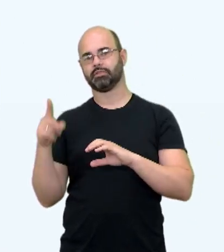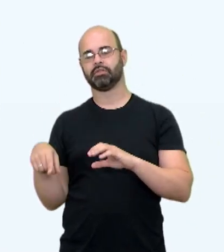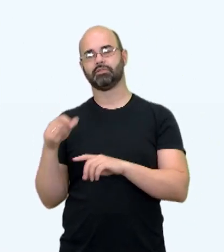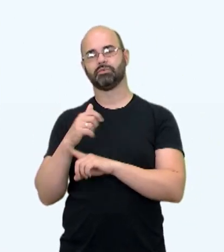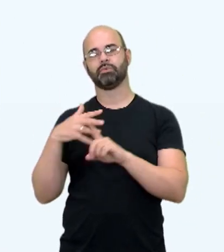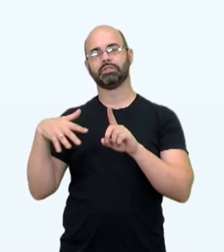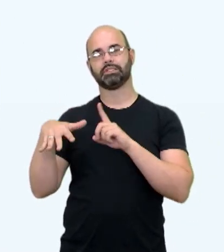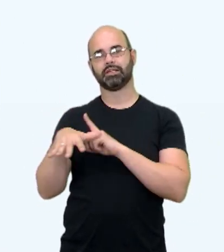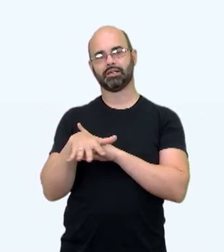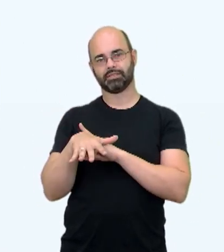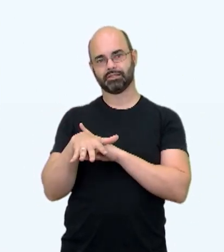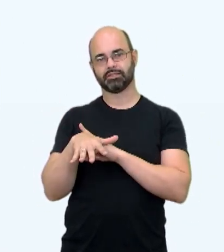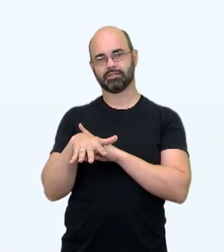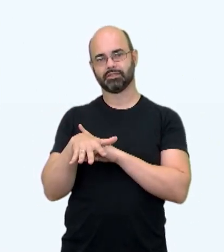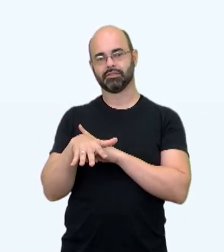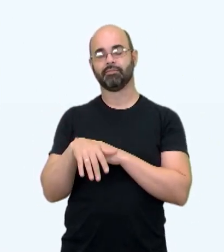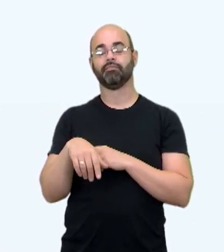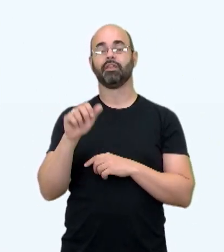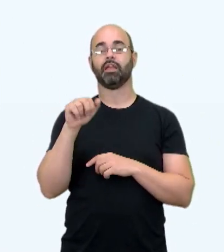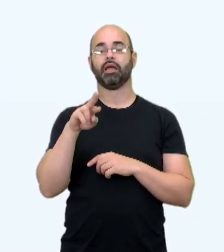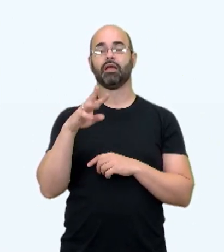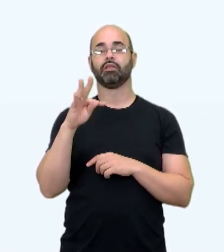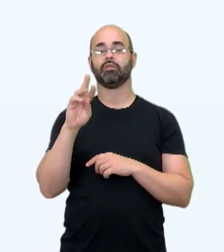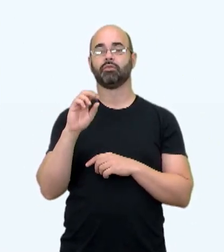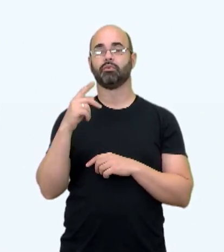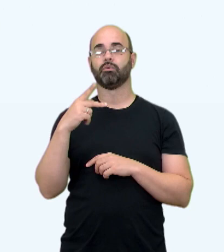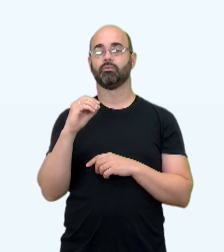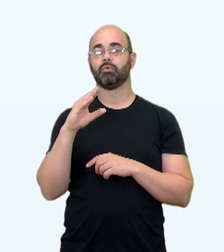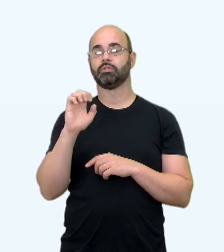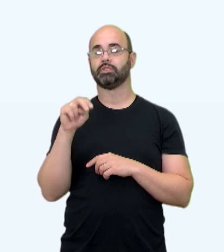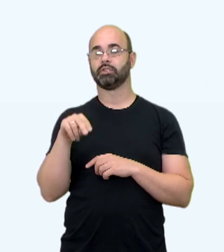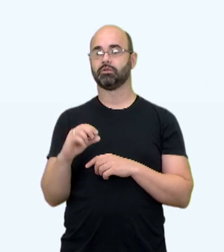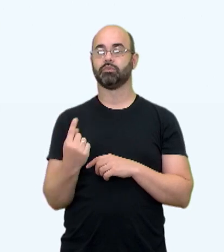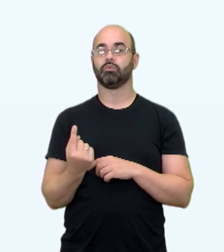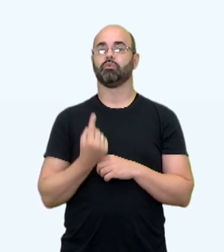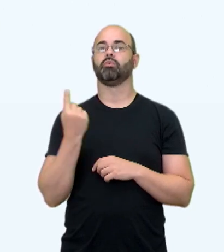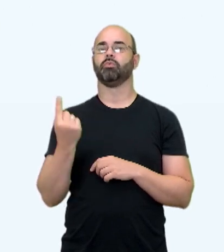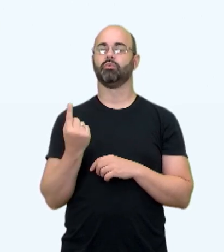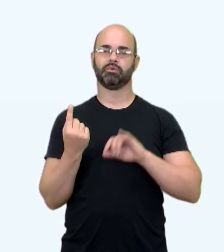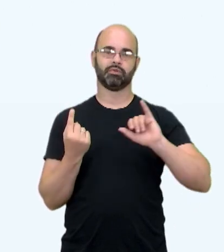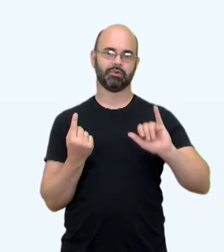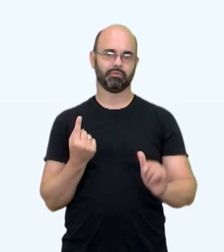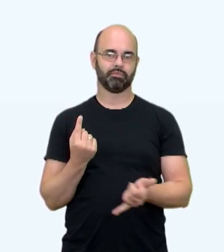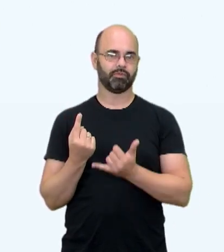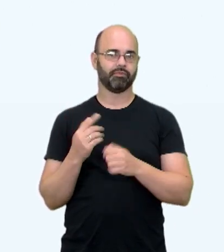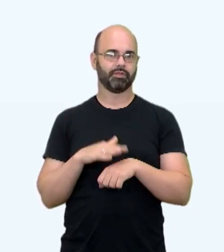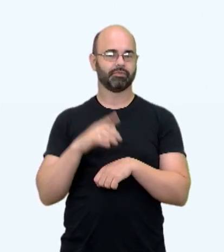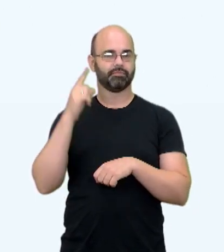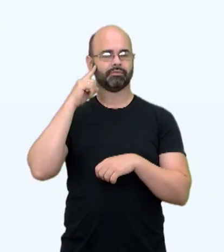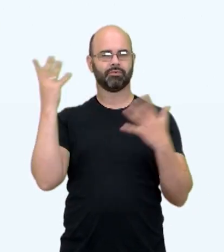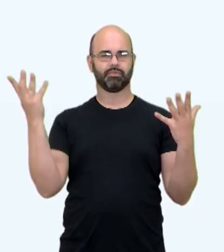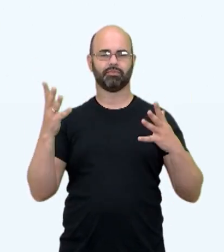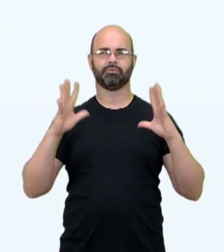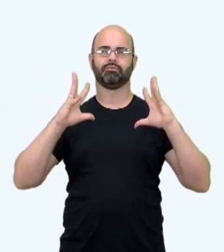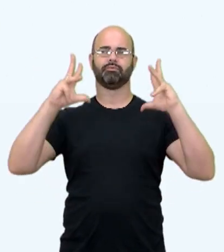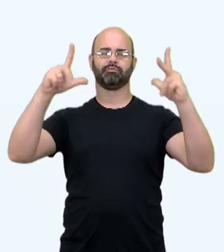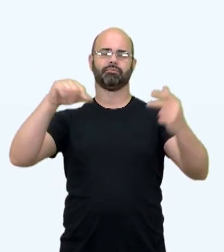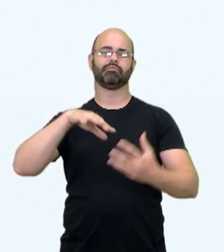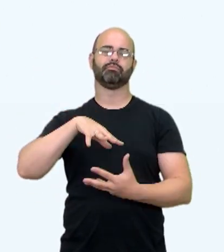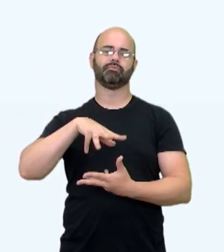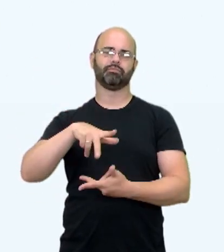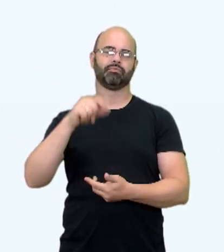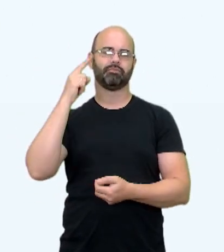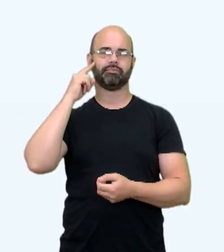de antropoceno é uma oportunidade única de pensar algo que está na agenda política do mundo inteiro hoje, né? Pensando